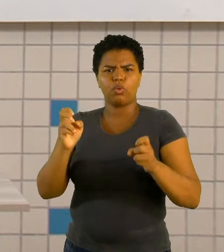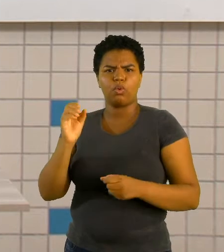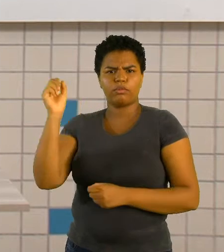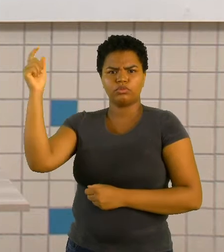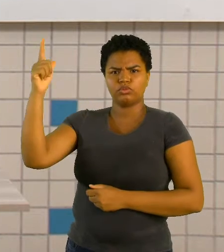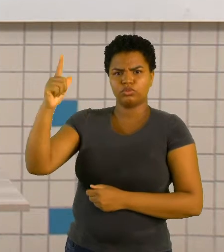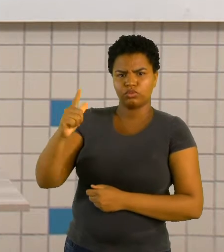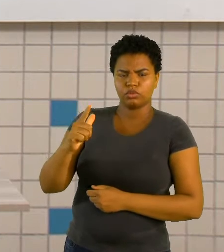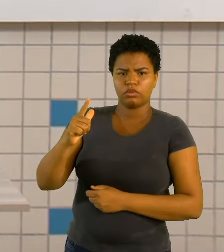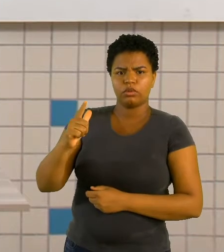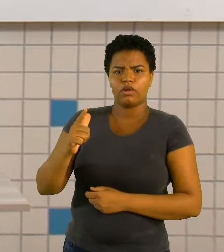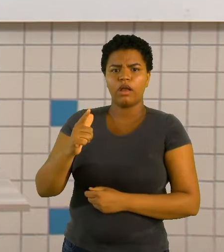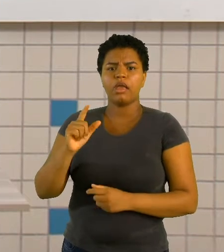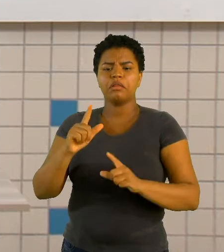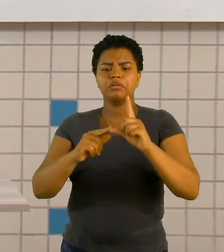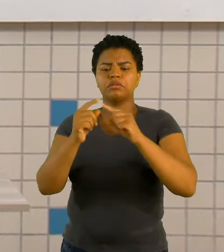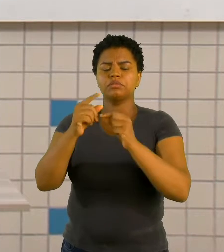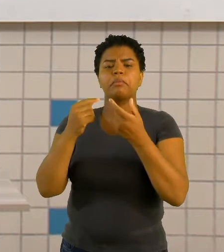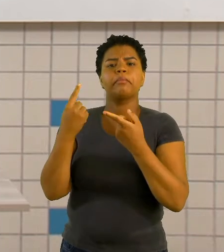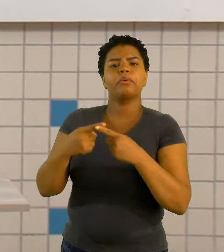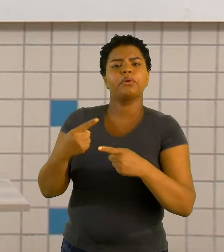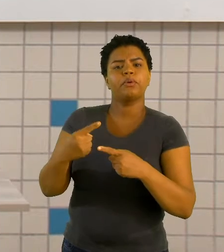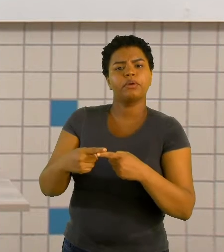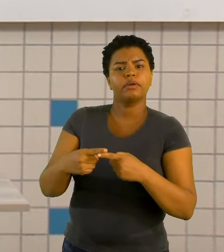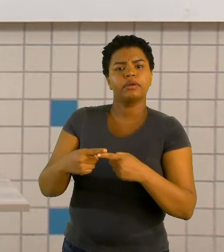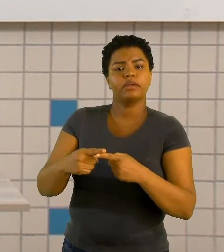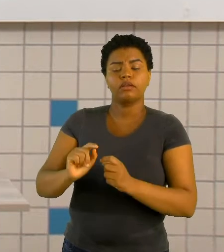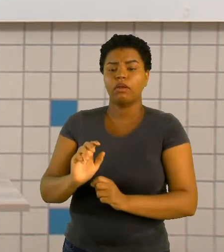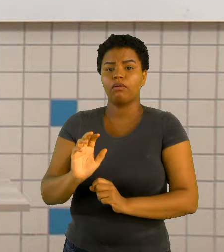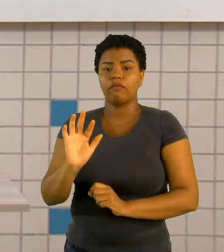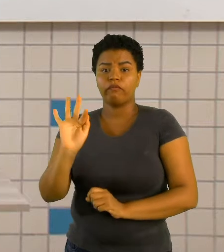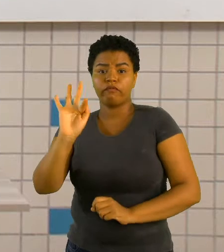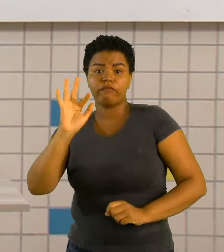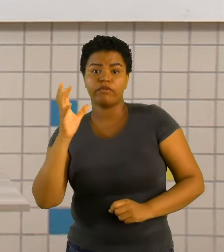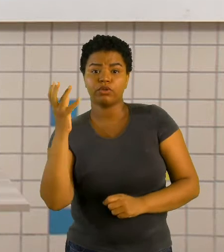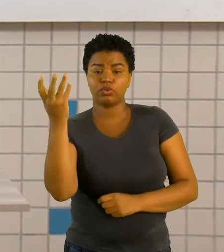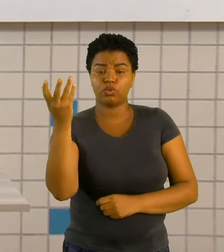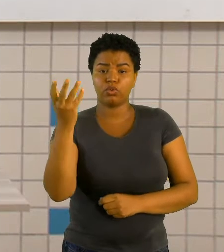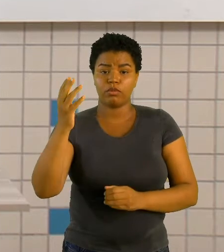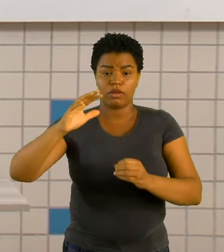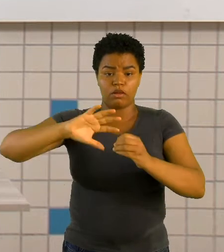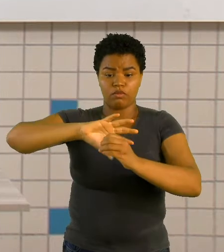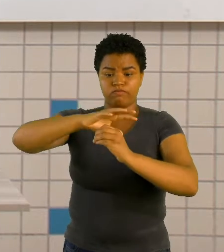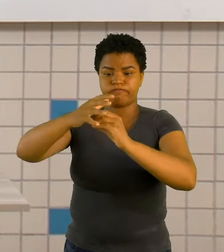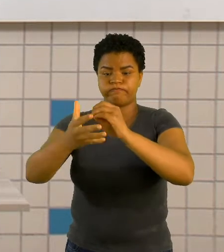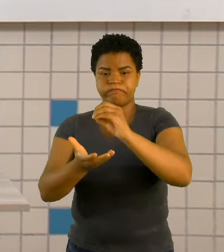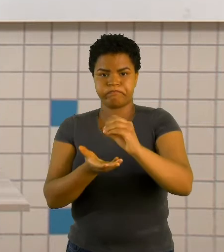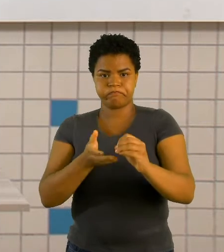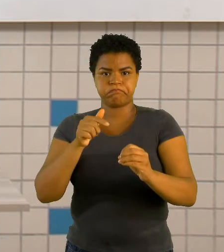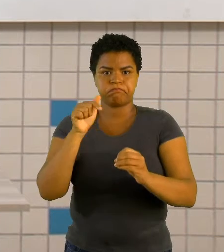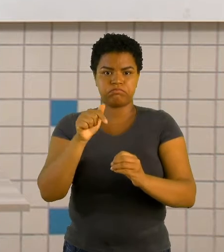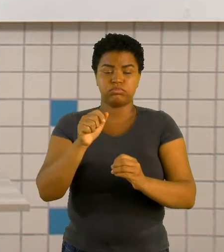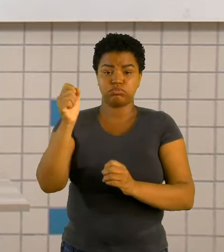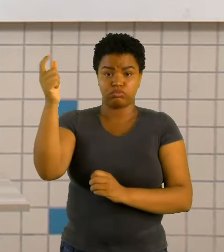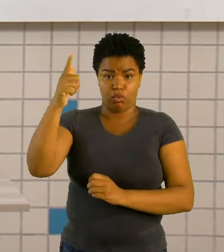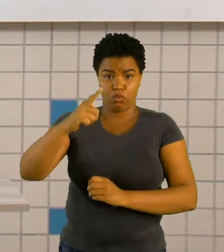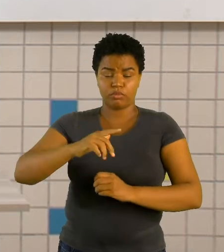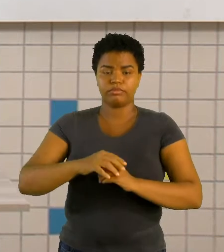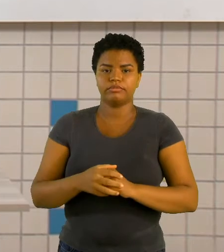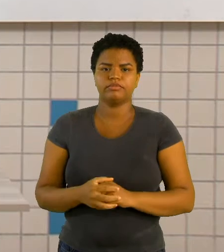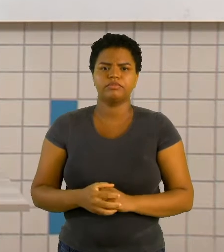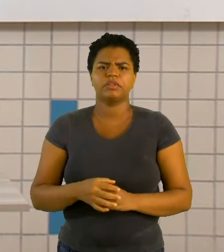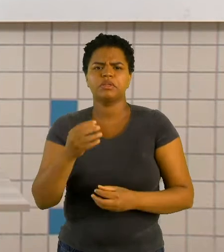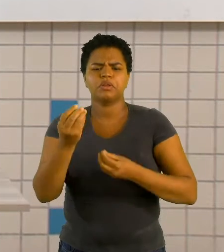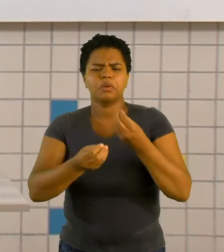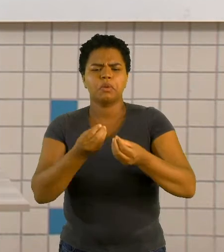ele é considerado uma estrela e aprenderá sobre os fenômenos que ocorrem na superfície solar e do que também o Sol é